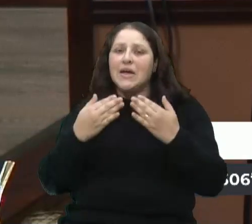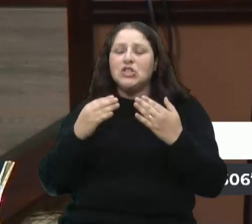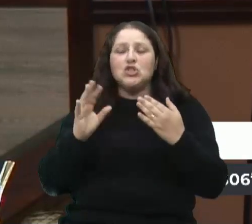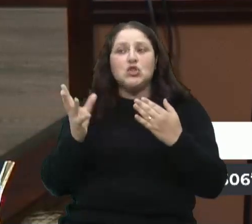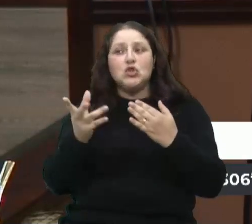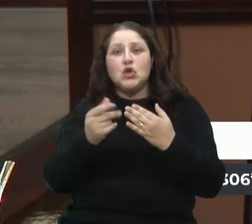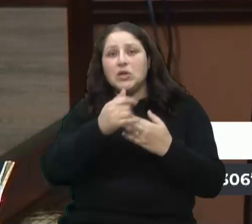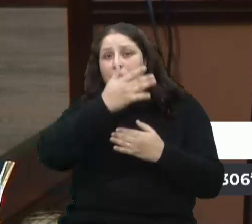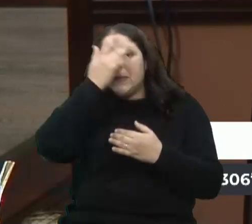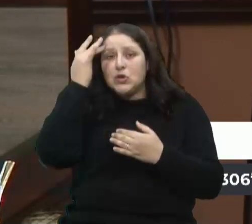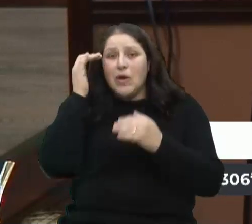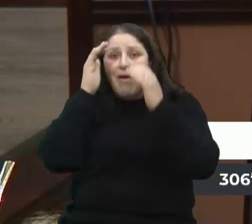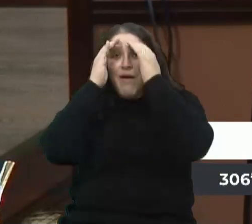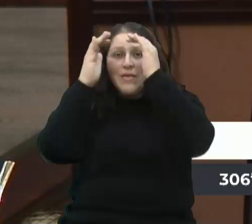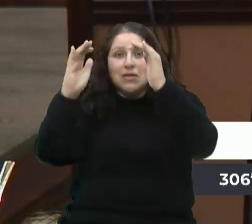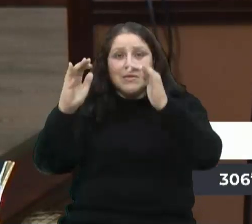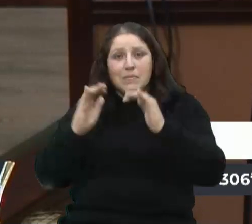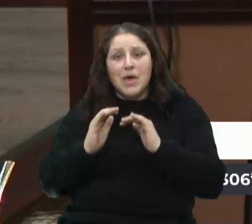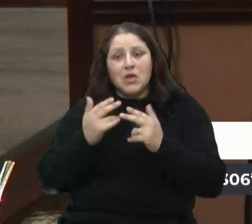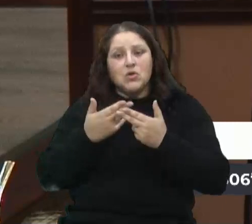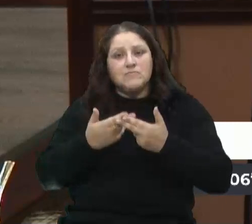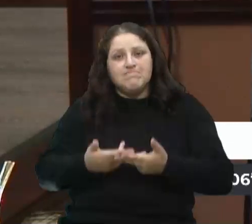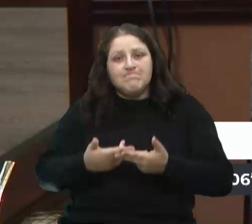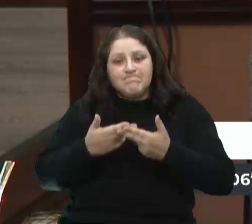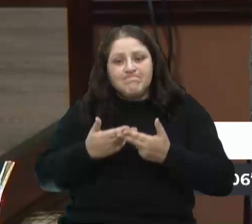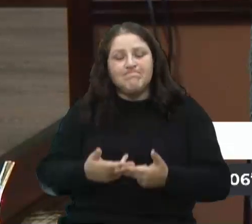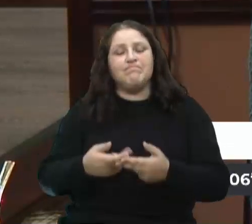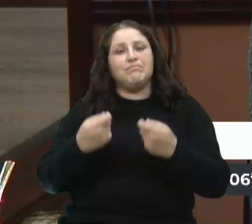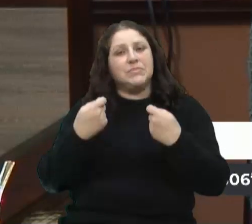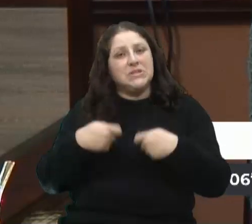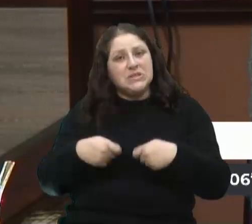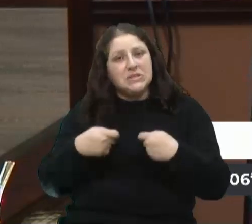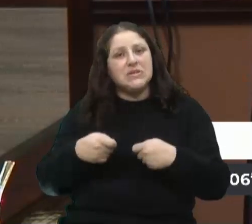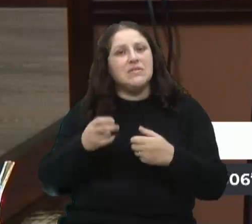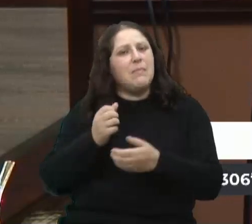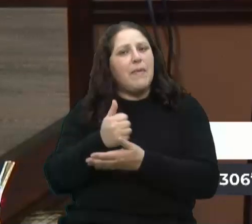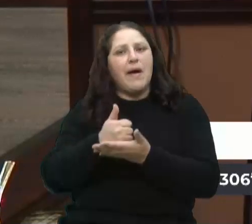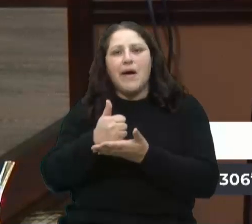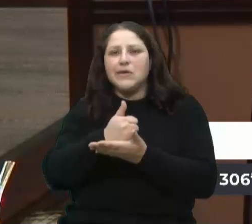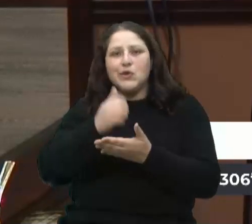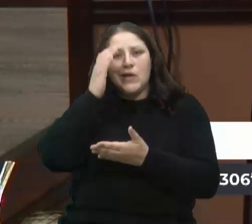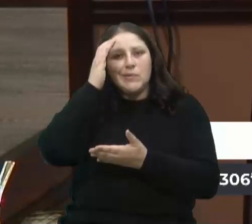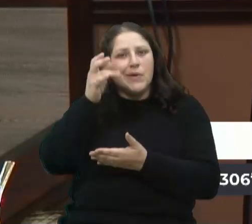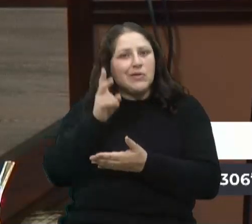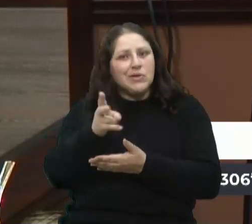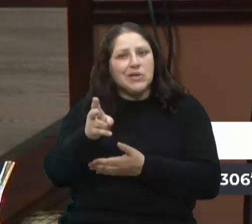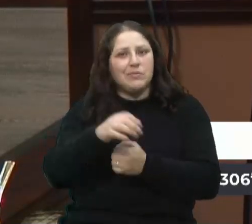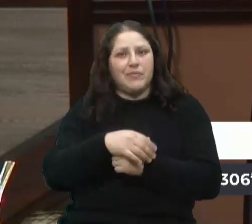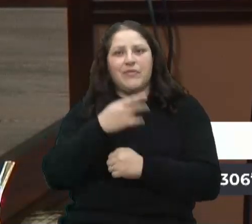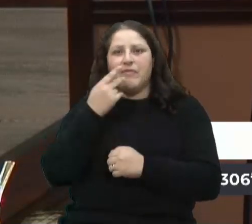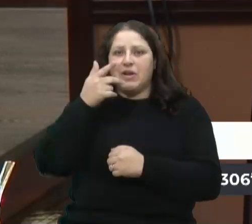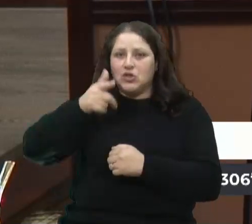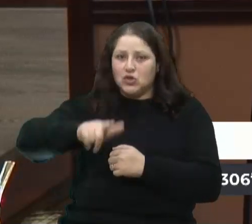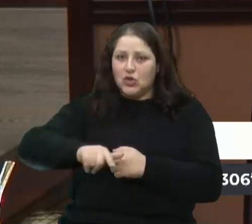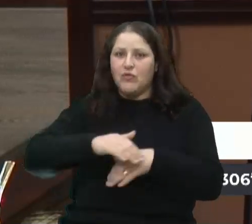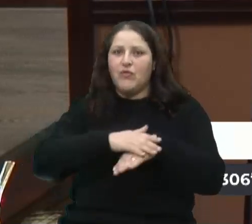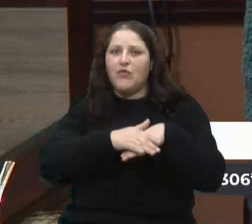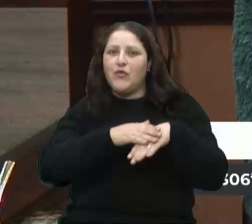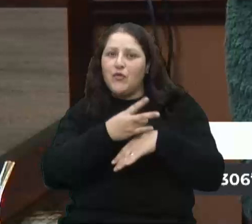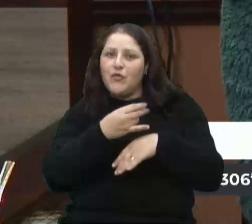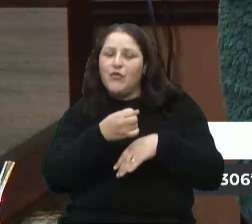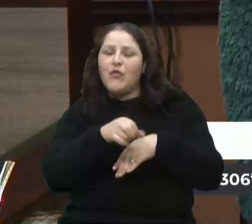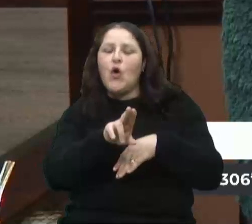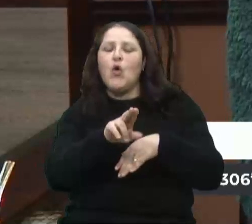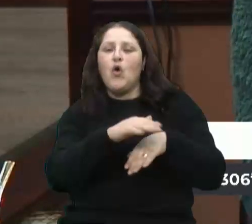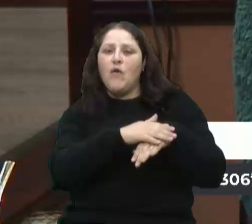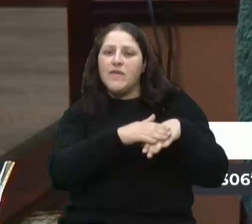pessoas, né, o respeito, que é algo básico que deve acontecer sempre. E reitero aqui que estarei conversando com o Executivo, porque